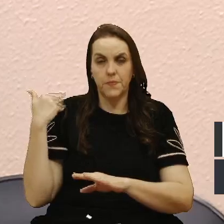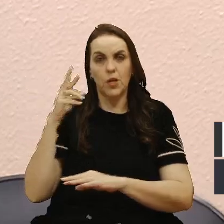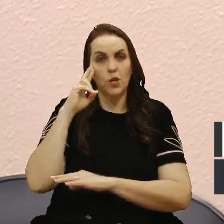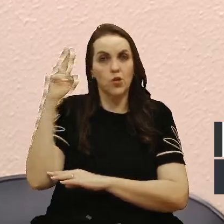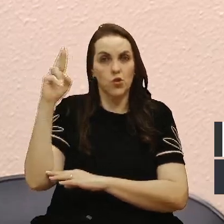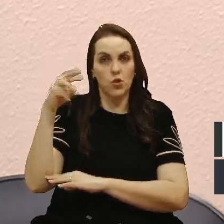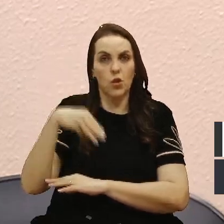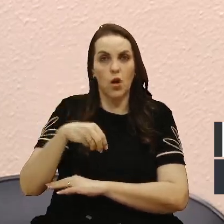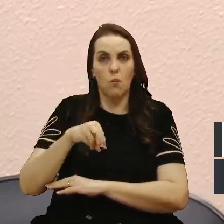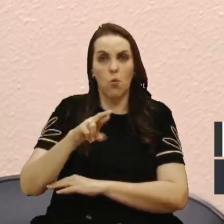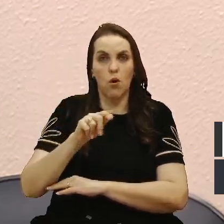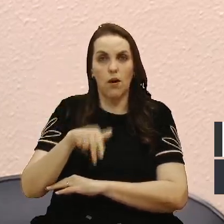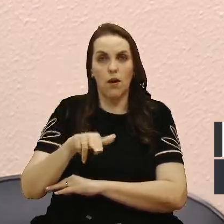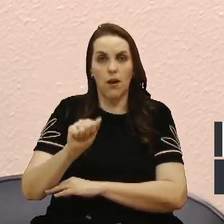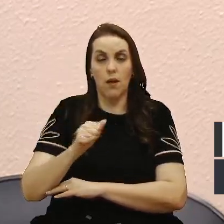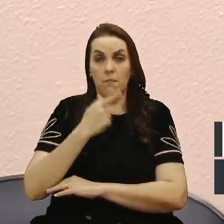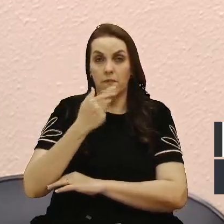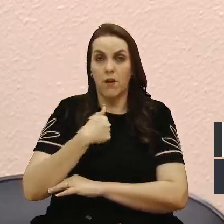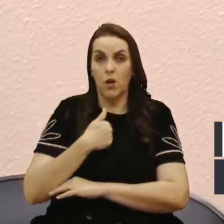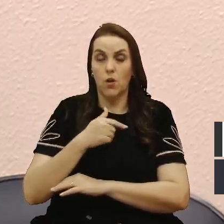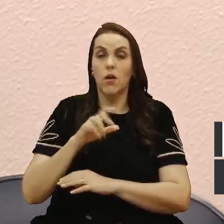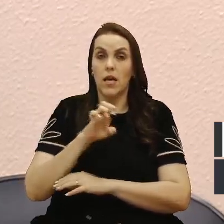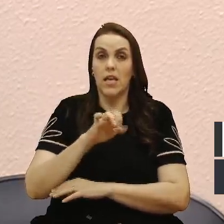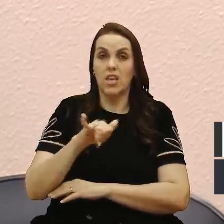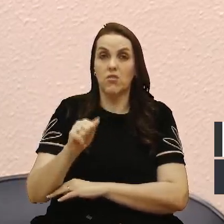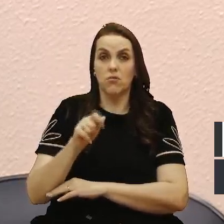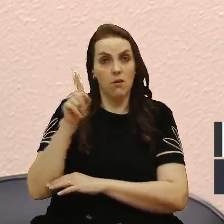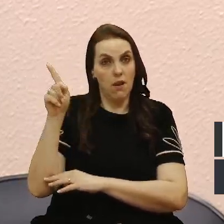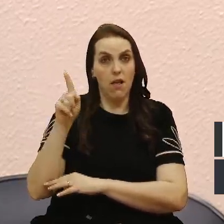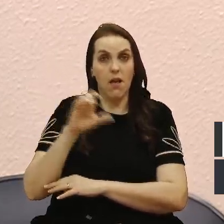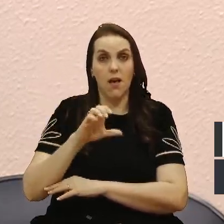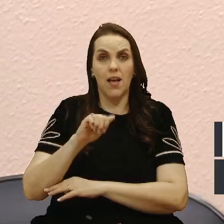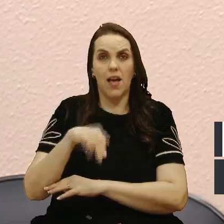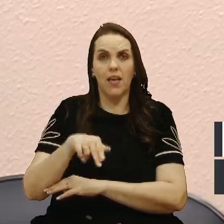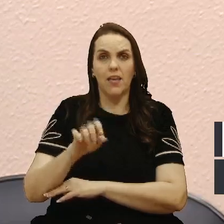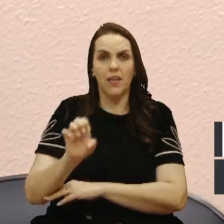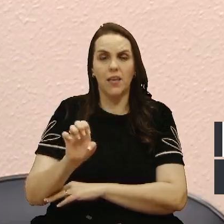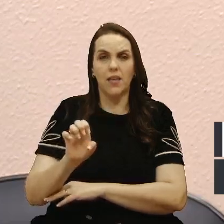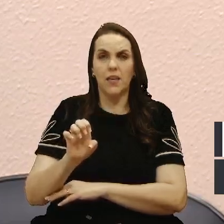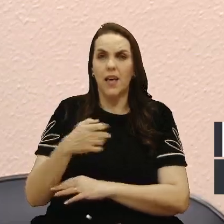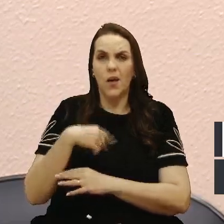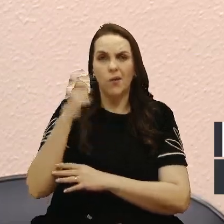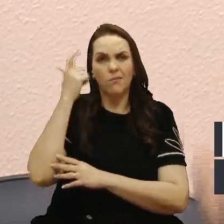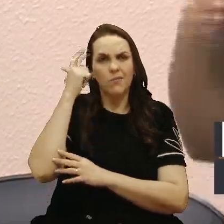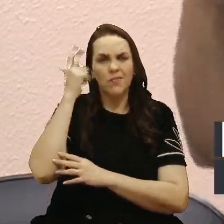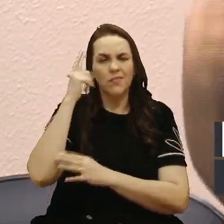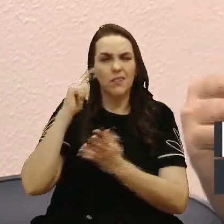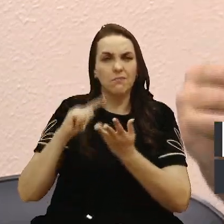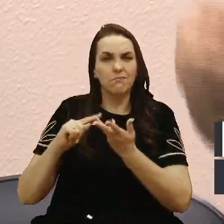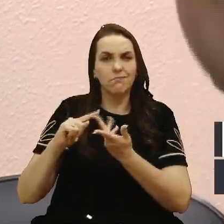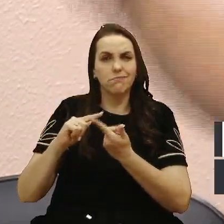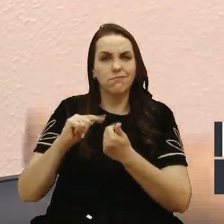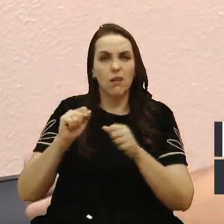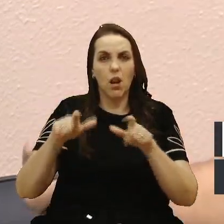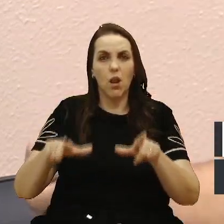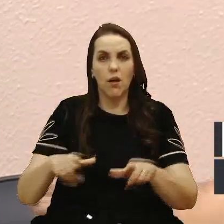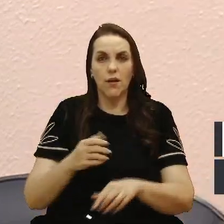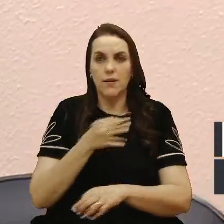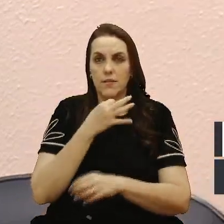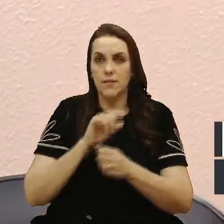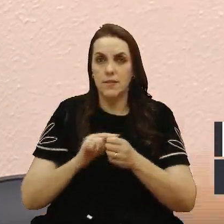da realidade da modalidade EJA lá no CAIC. Eu fico pensando em tantos lugares da cidade que nós temos uma